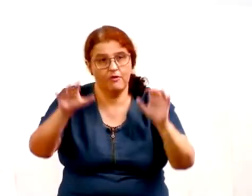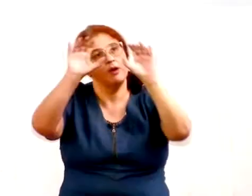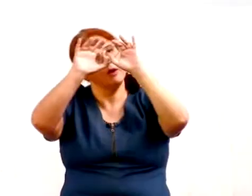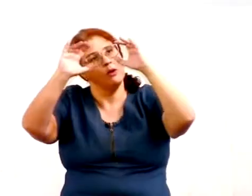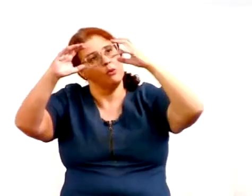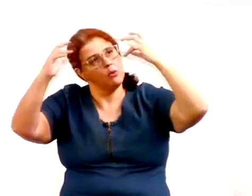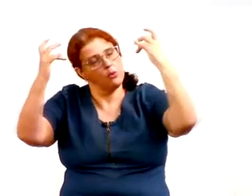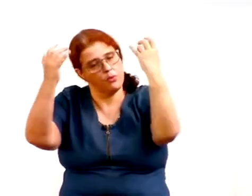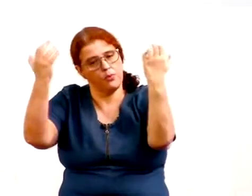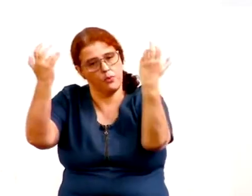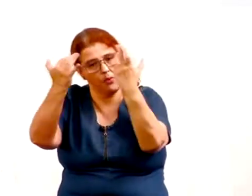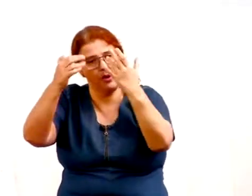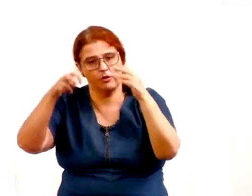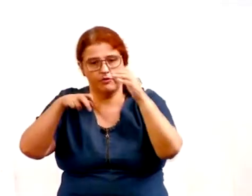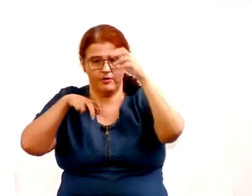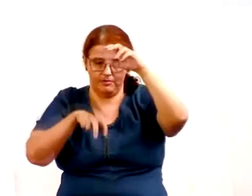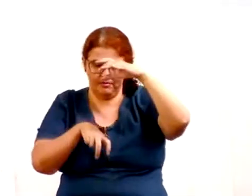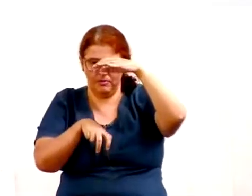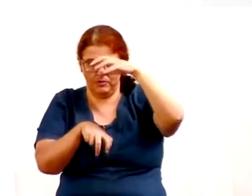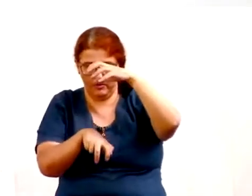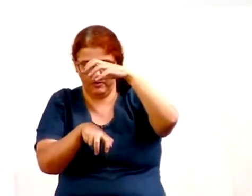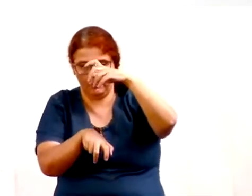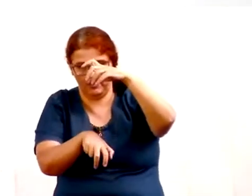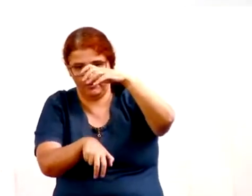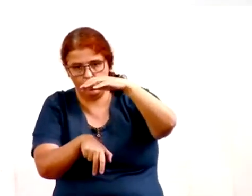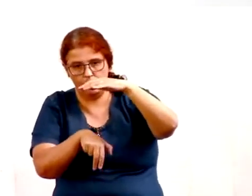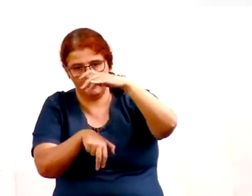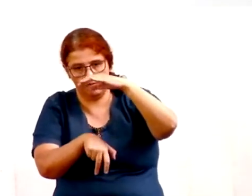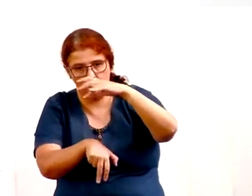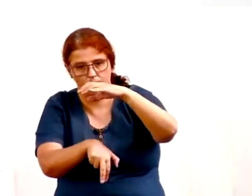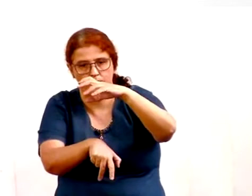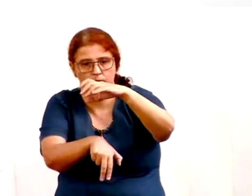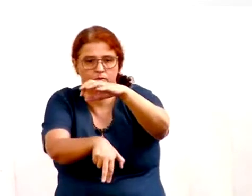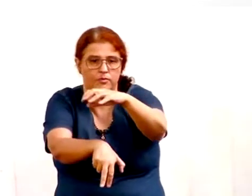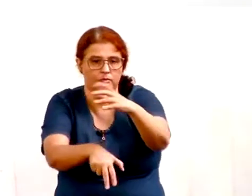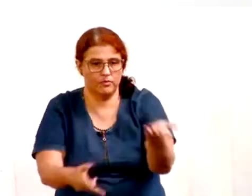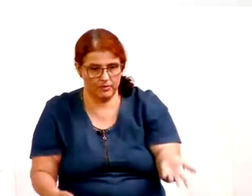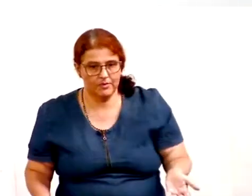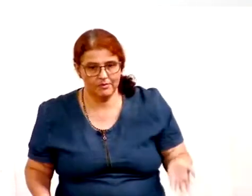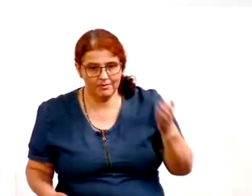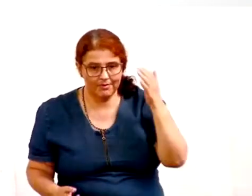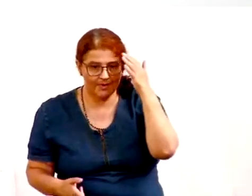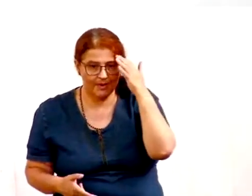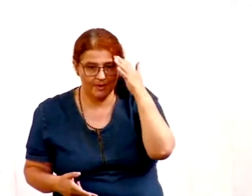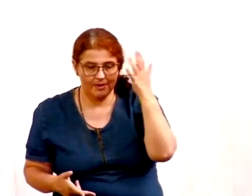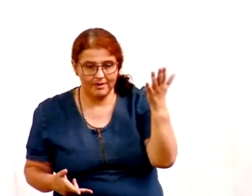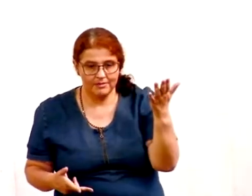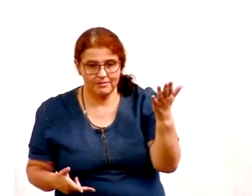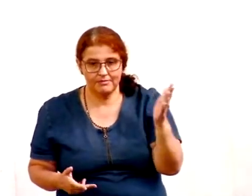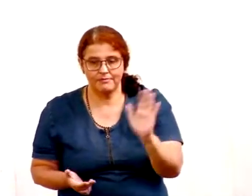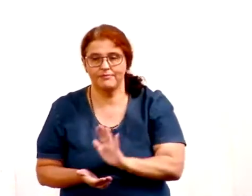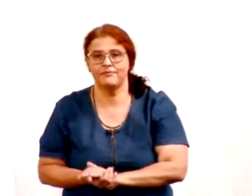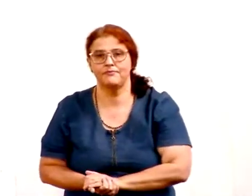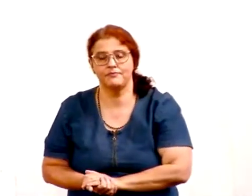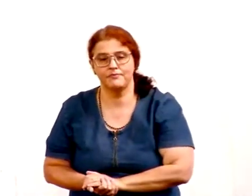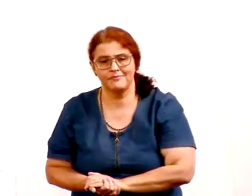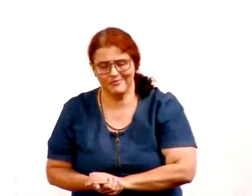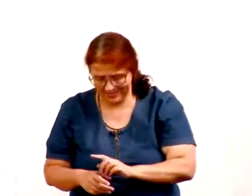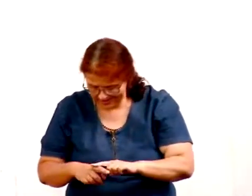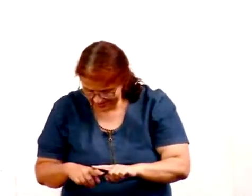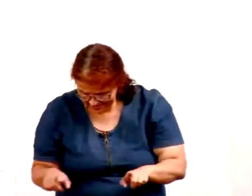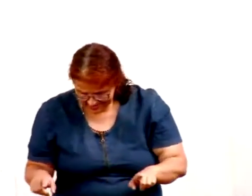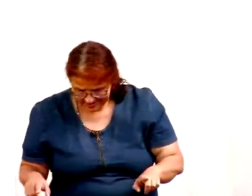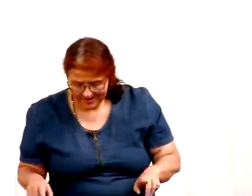eles então queriam mais do que um manjar, mais do que o maná celestial, Deus